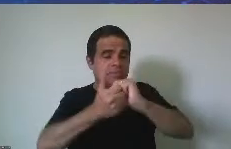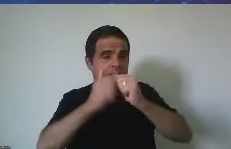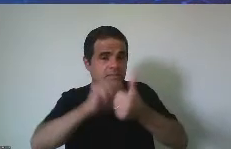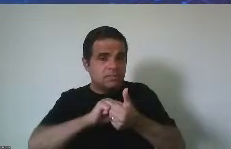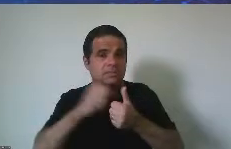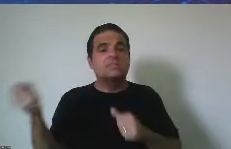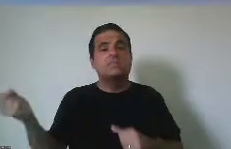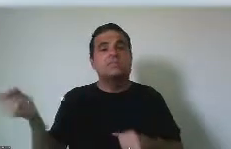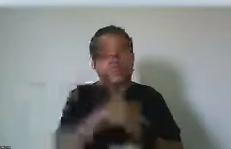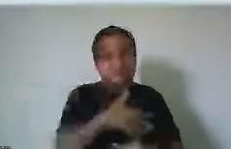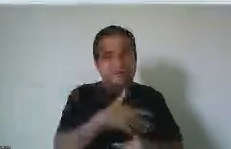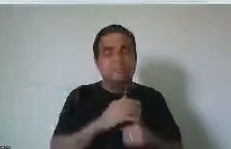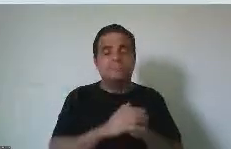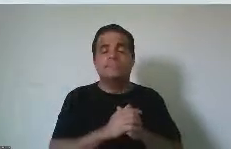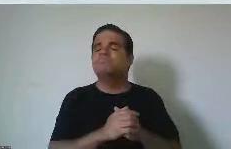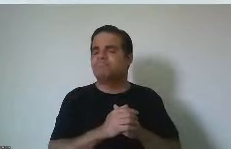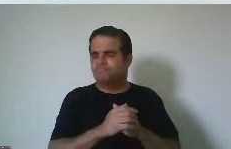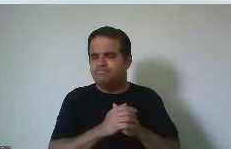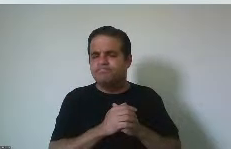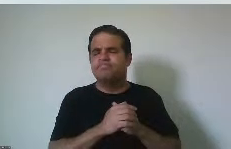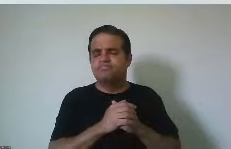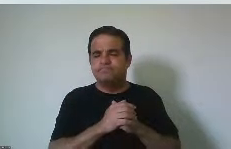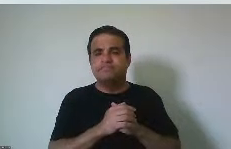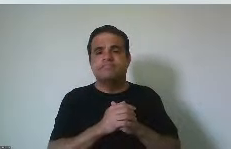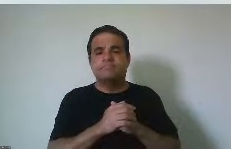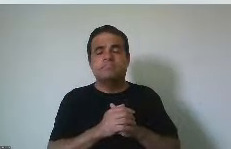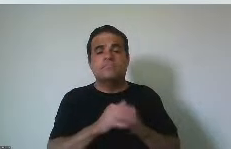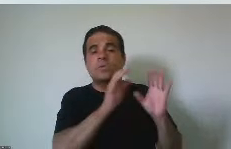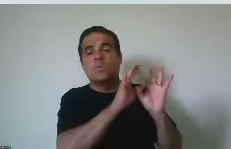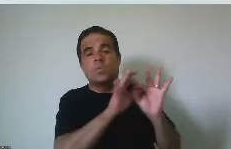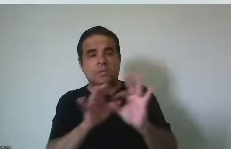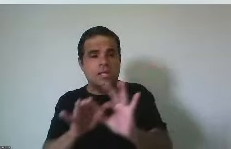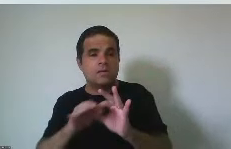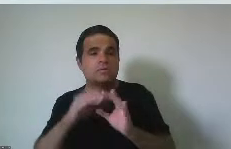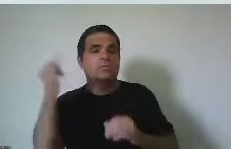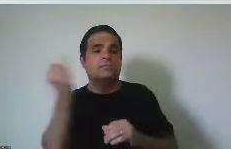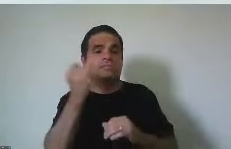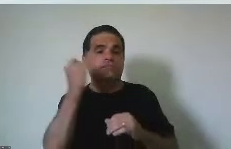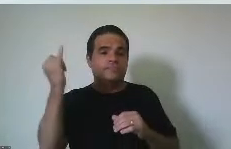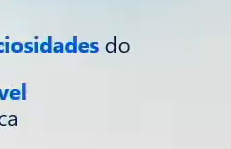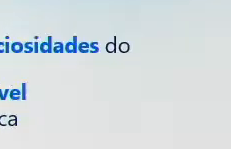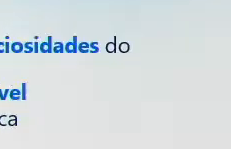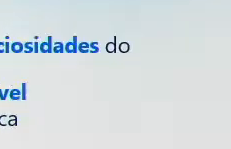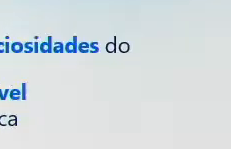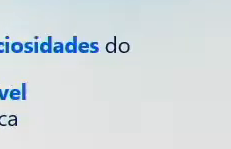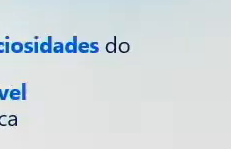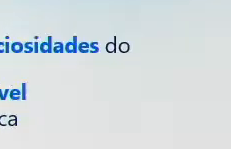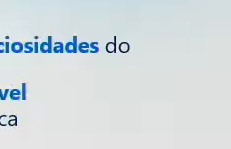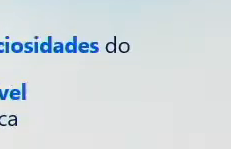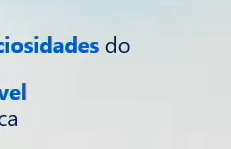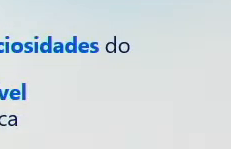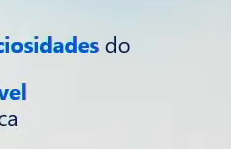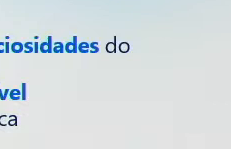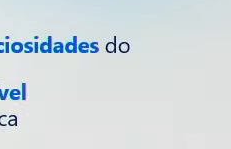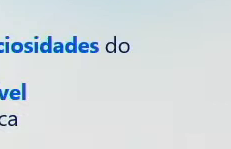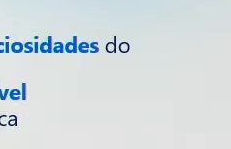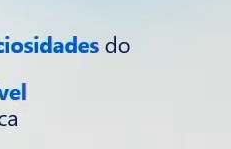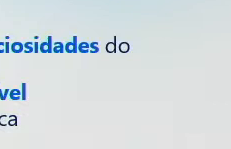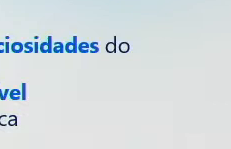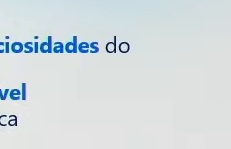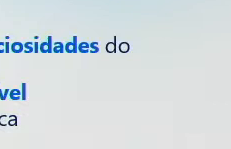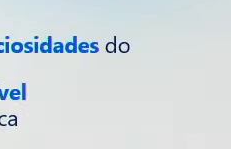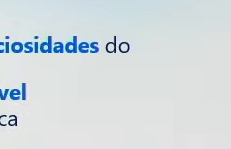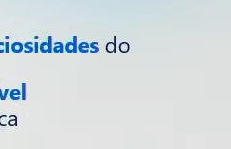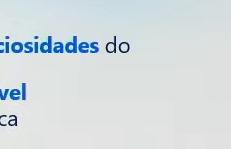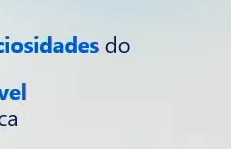Então isso é um contexto fundamental das coisas que a gente vai falar aqui para frente então nós temos